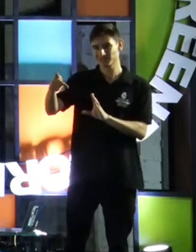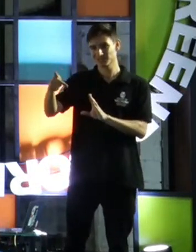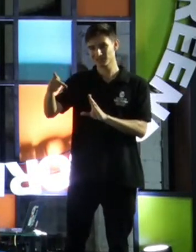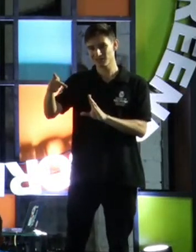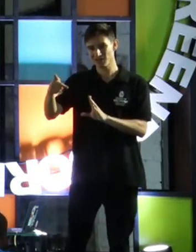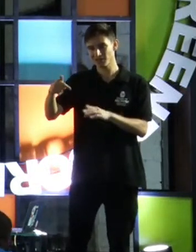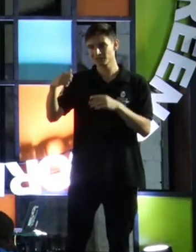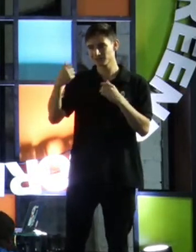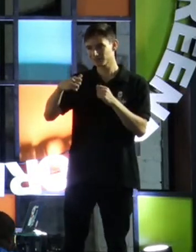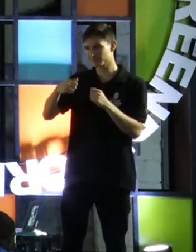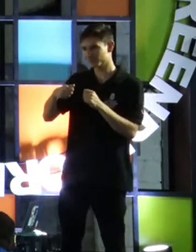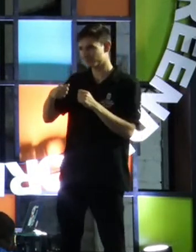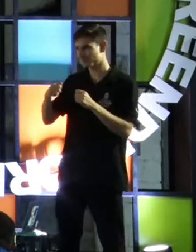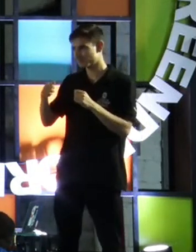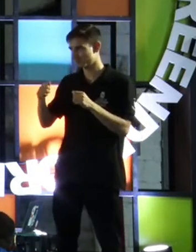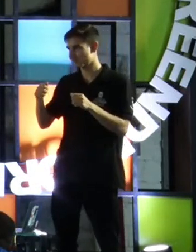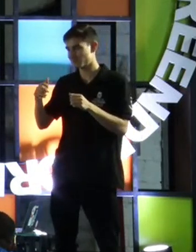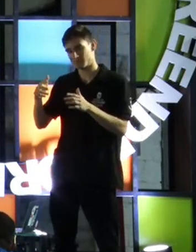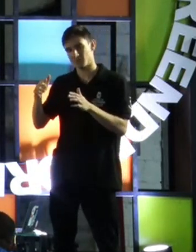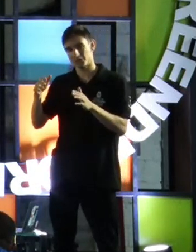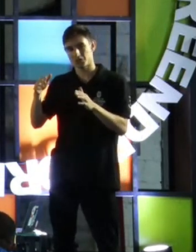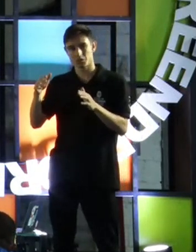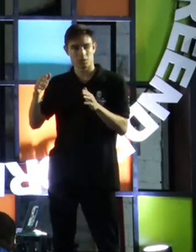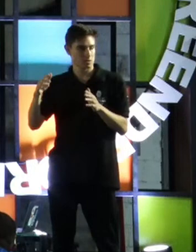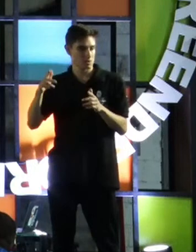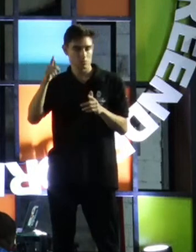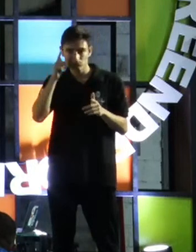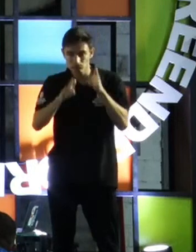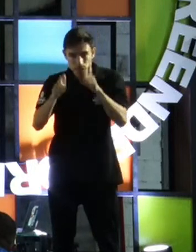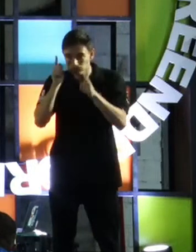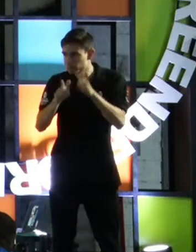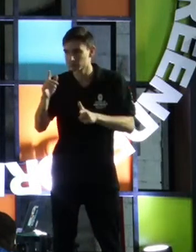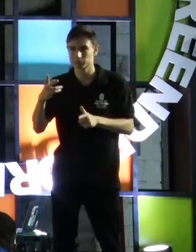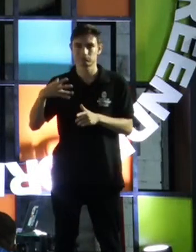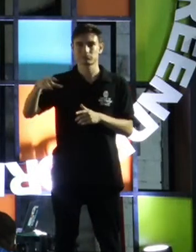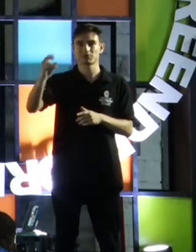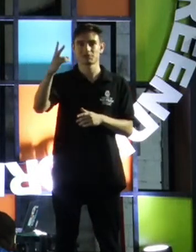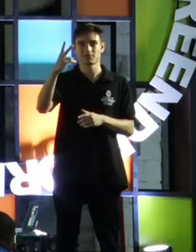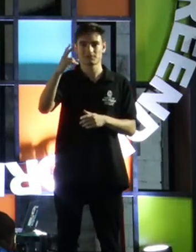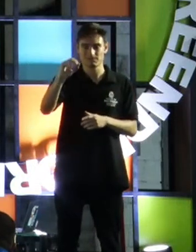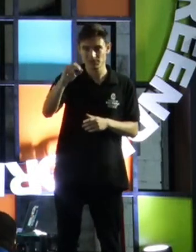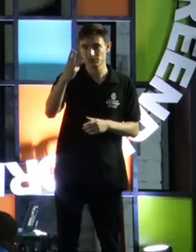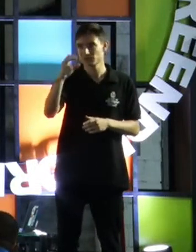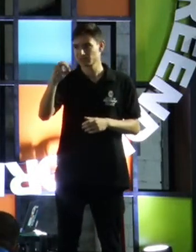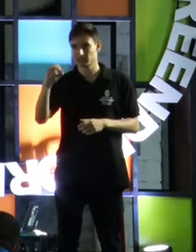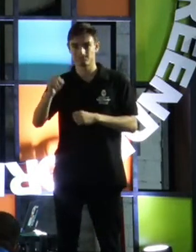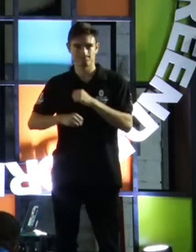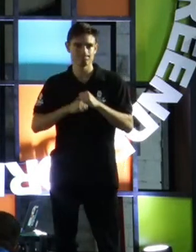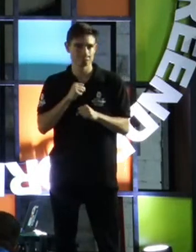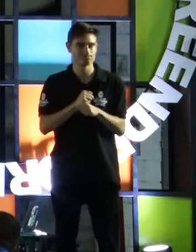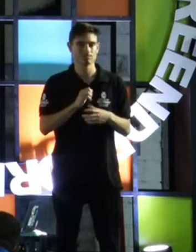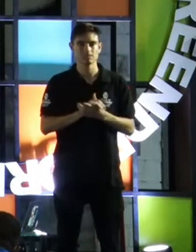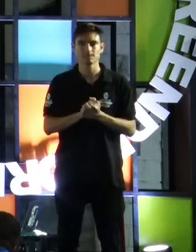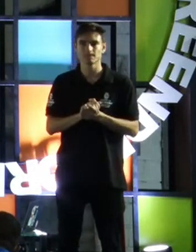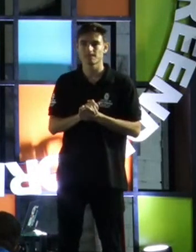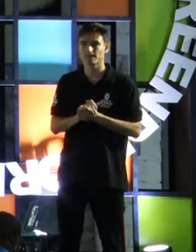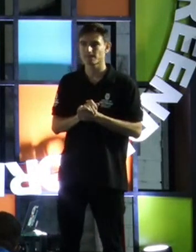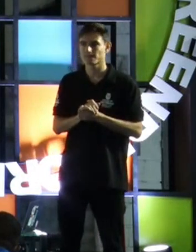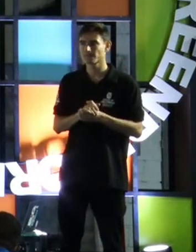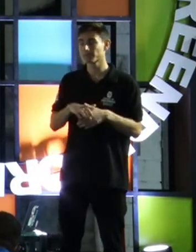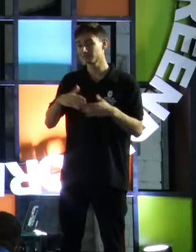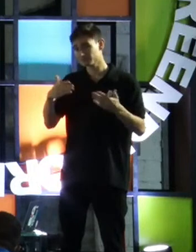resolver nos próximos 20, 30 anos, senão vai dar merda. Só que para fazer